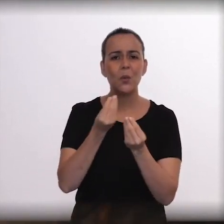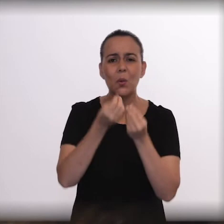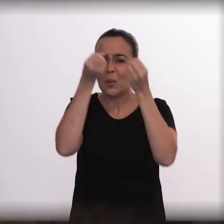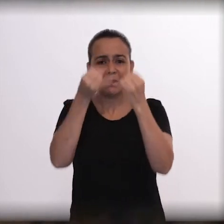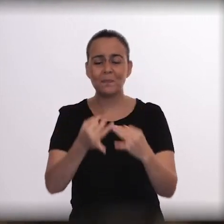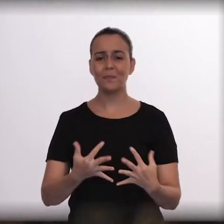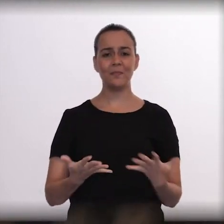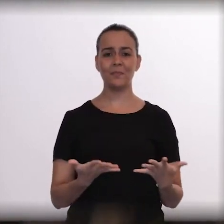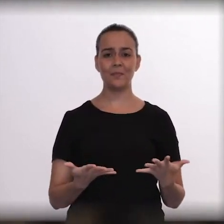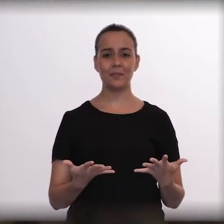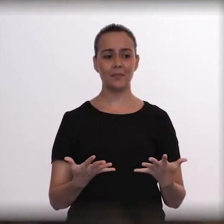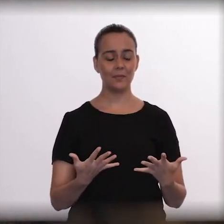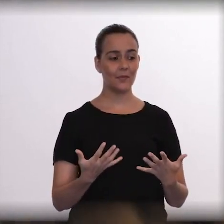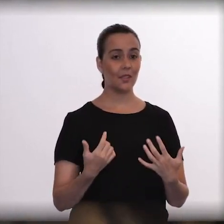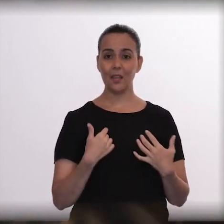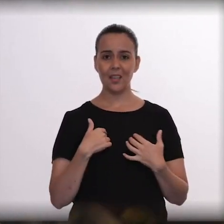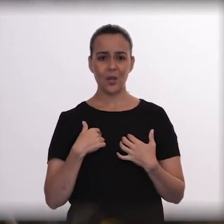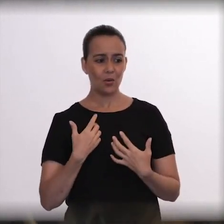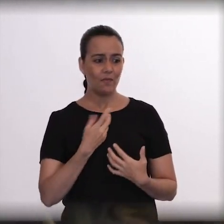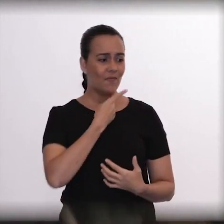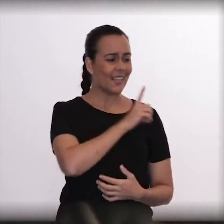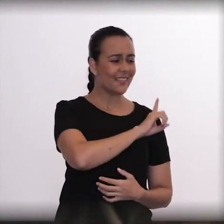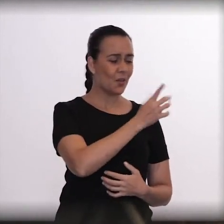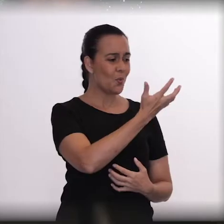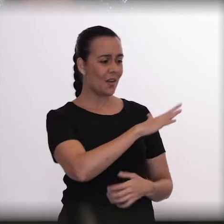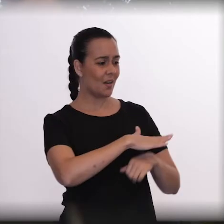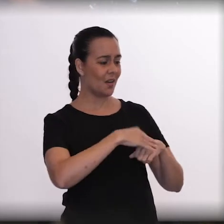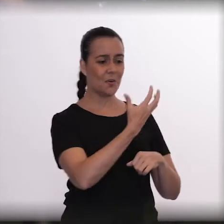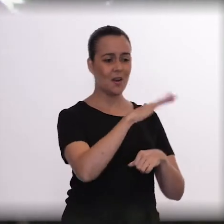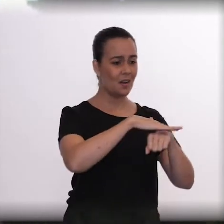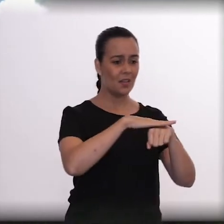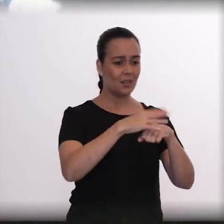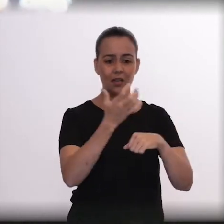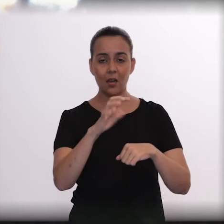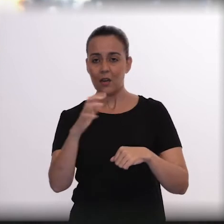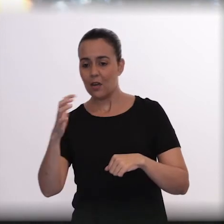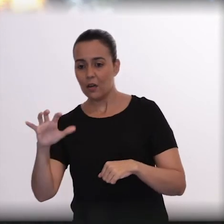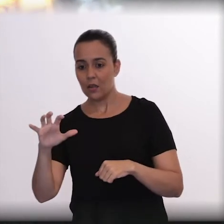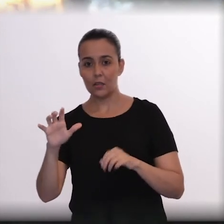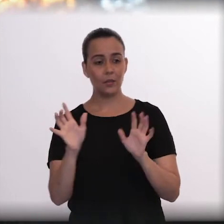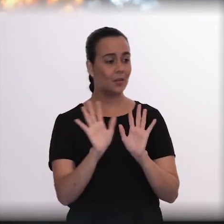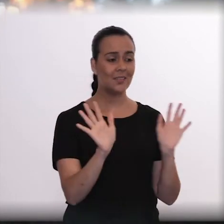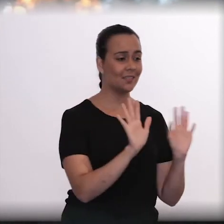que eles estavam ali me oferecendo, né? Todas as conversas,